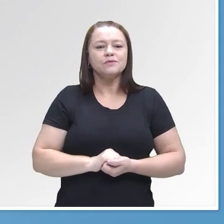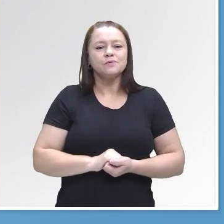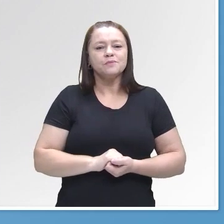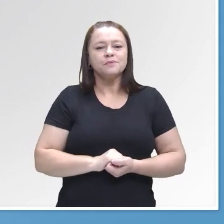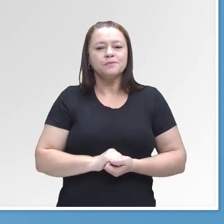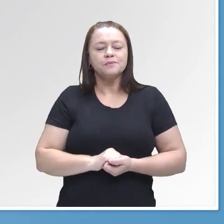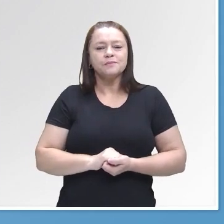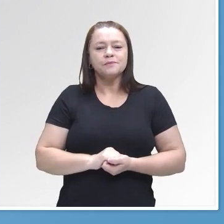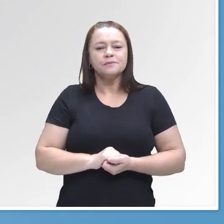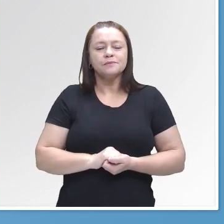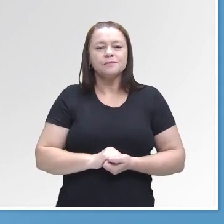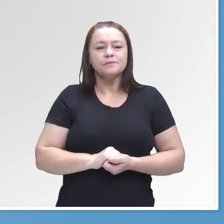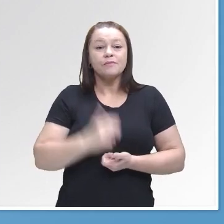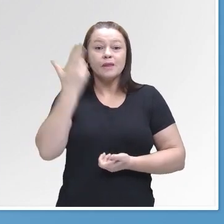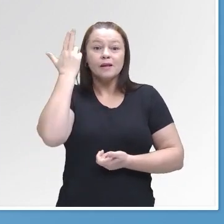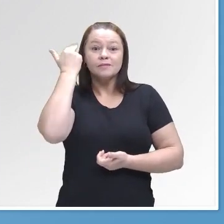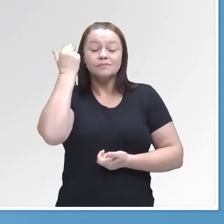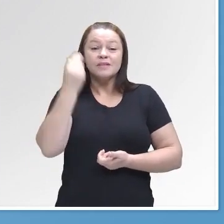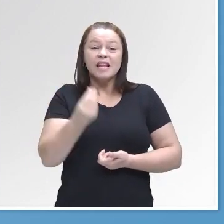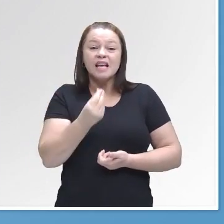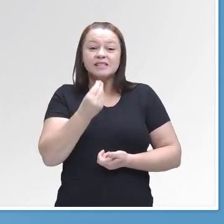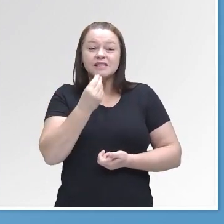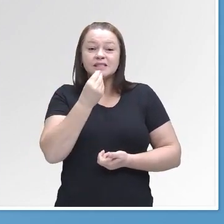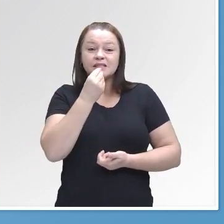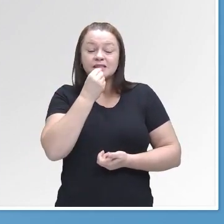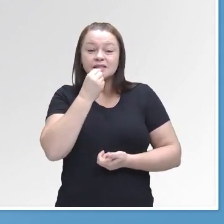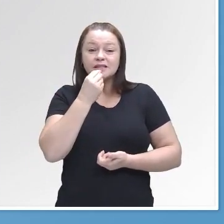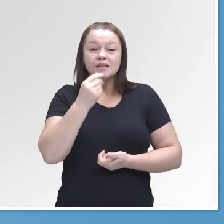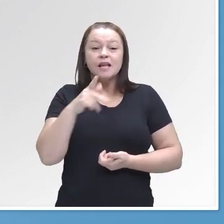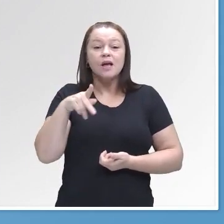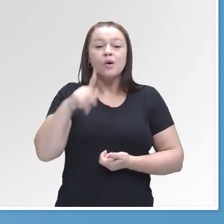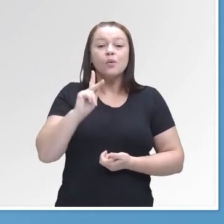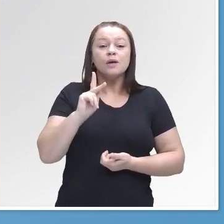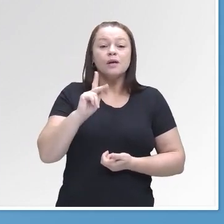R$2,09. Cenoura, o quilo,